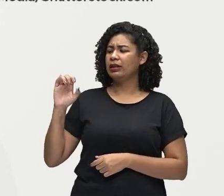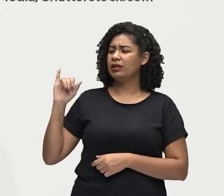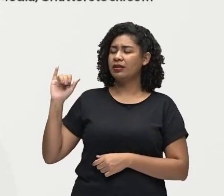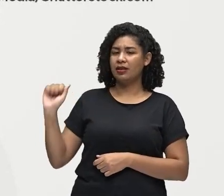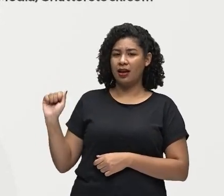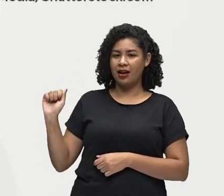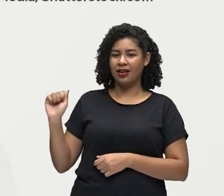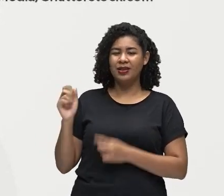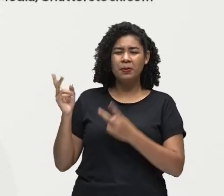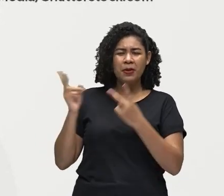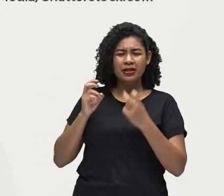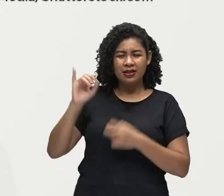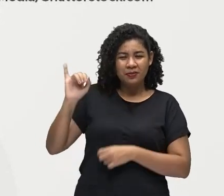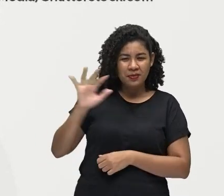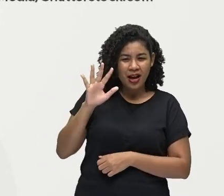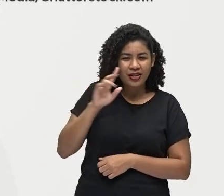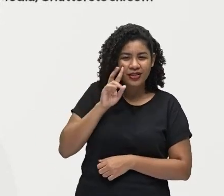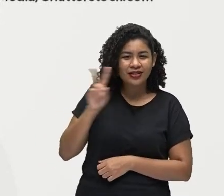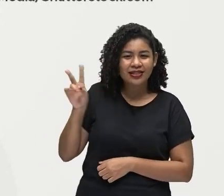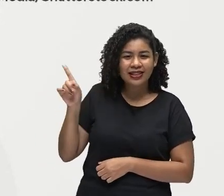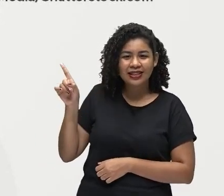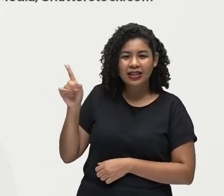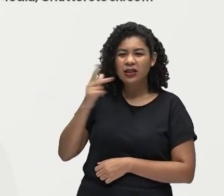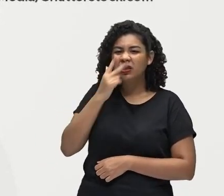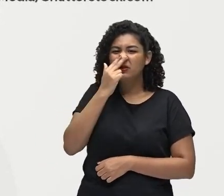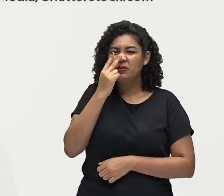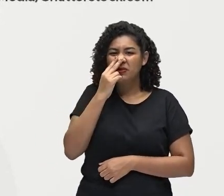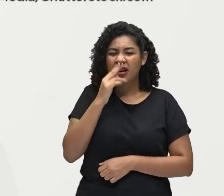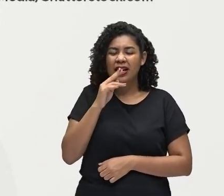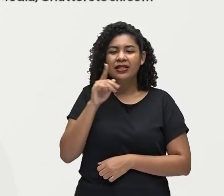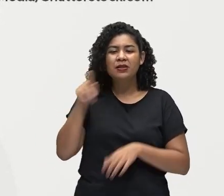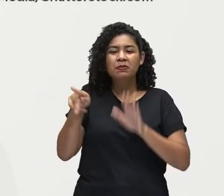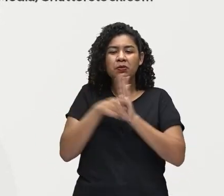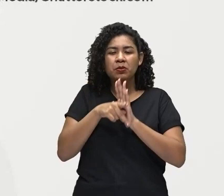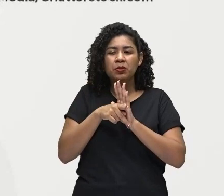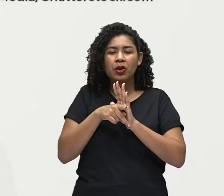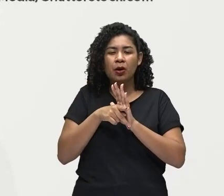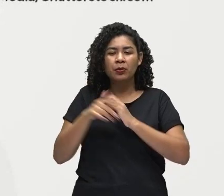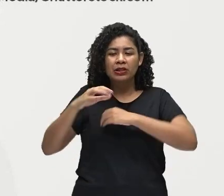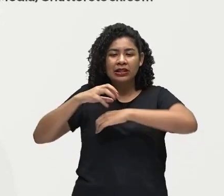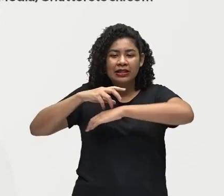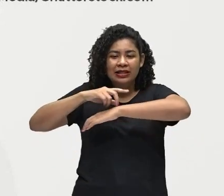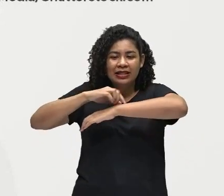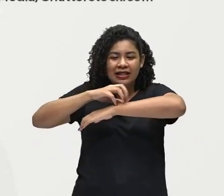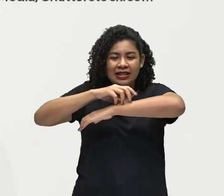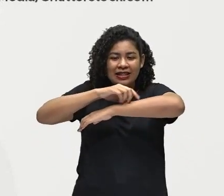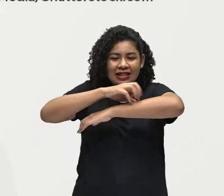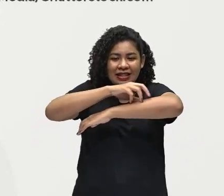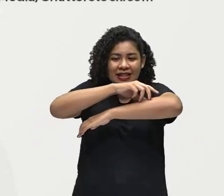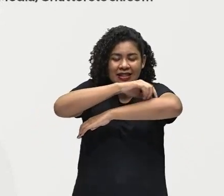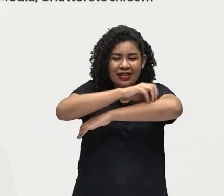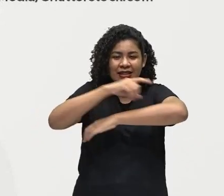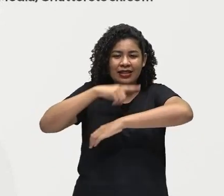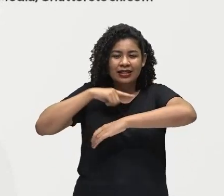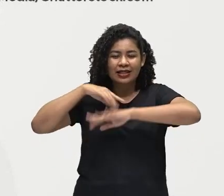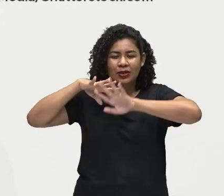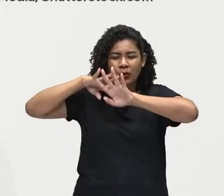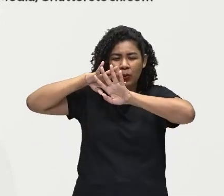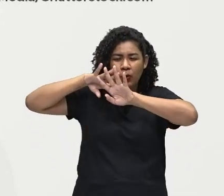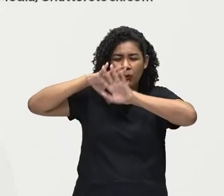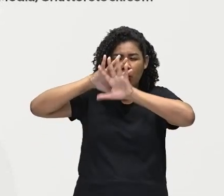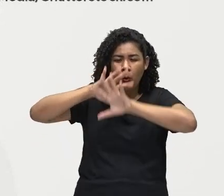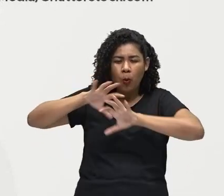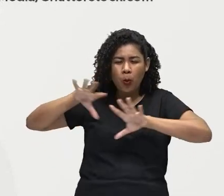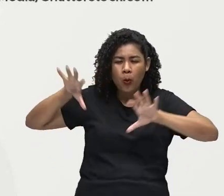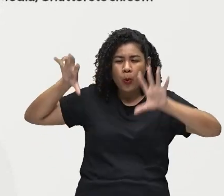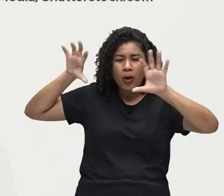ó, observa aqui na imagem, não parece uma teia de aranha aqui, ó? Várias setas indo para vários lados, estão se cruzando aqui, ó,